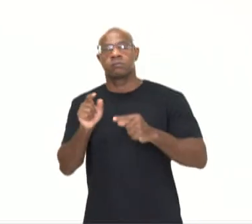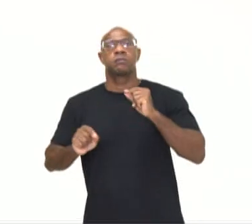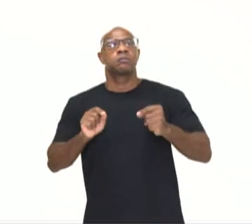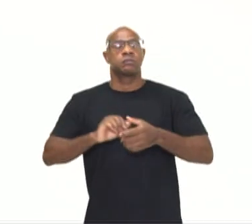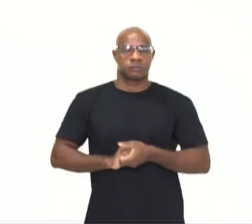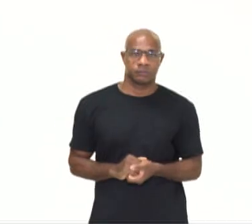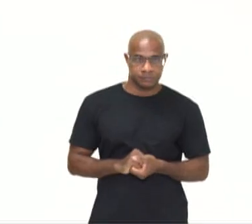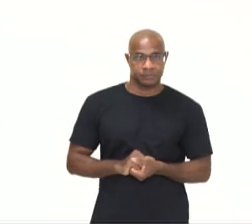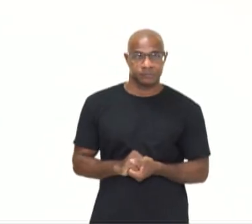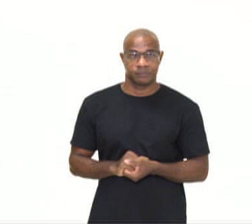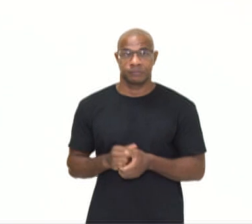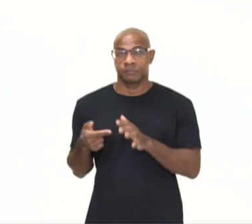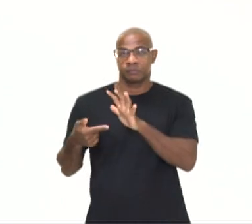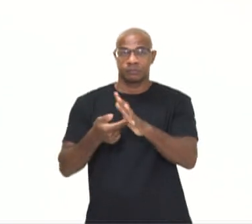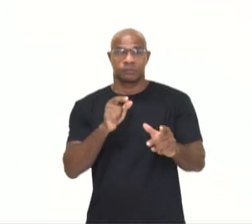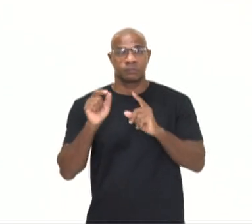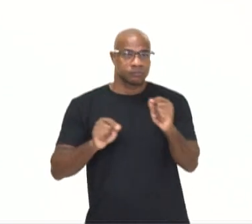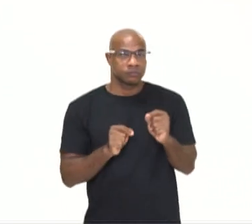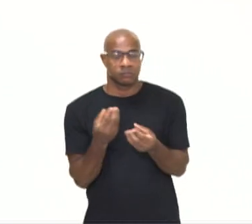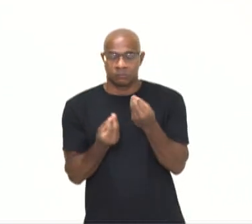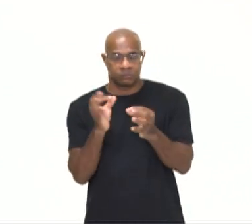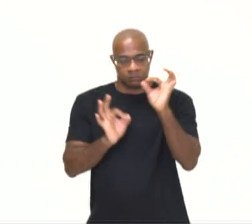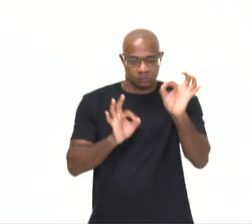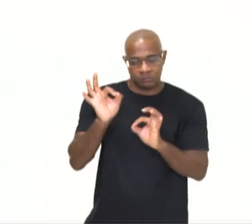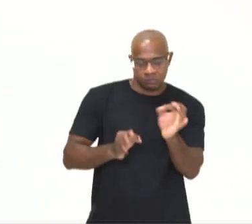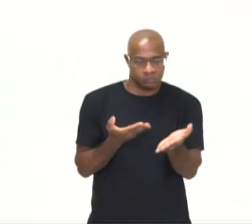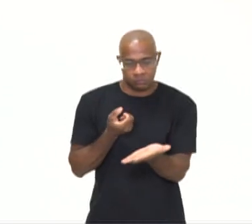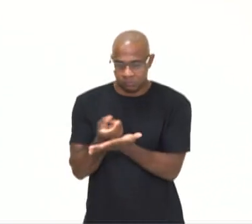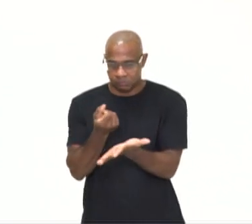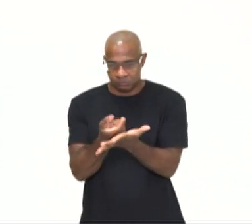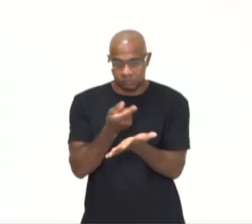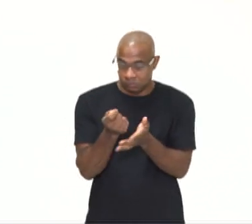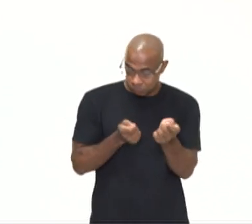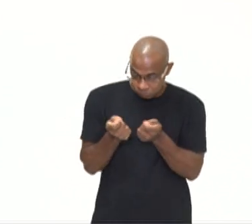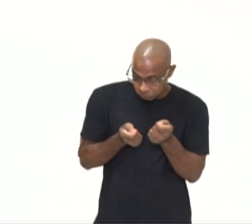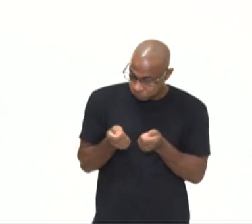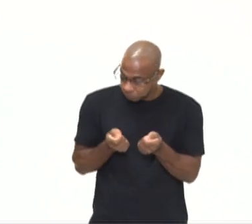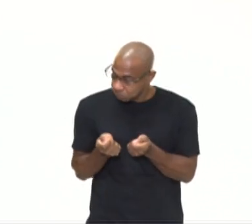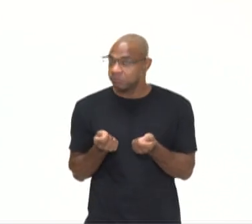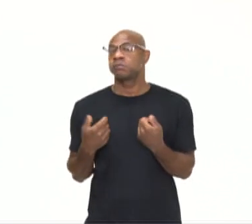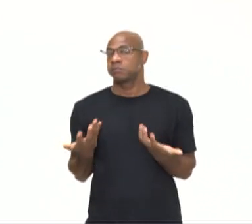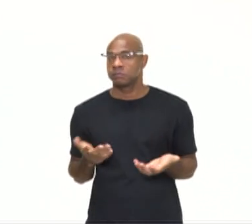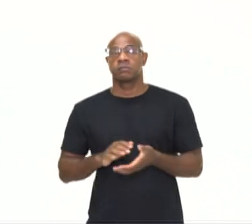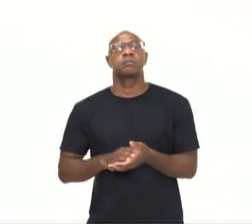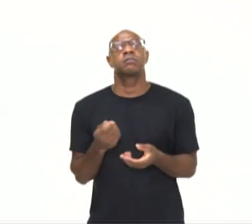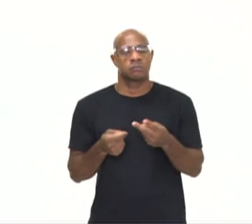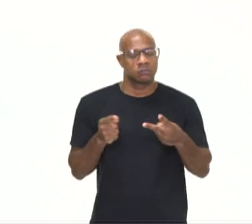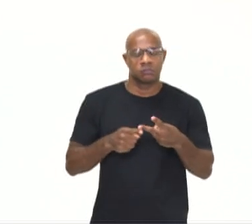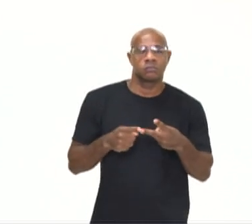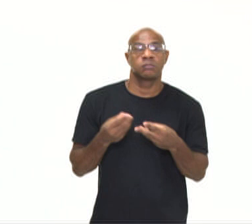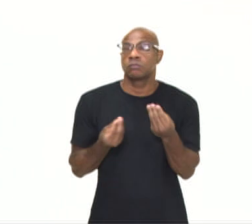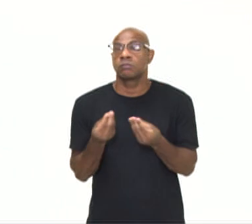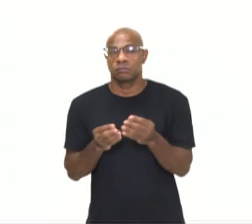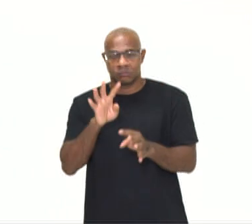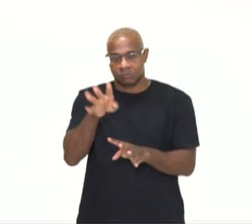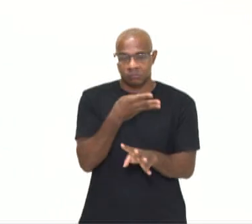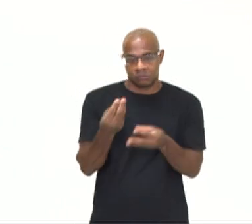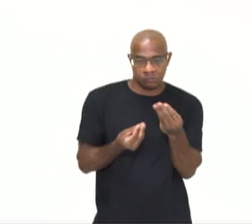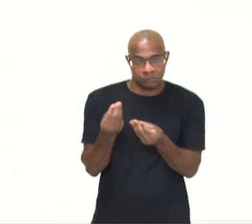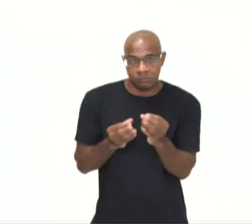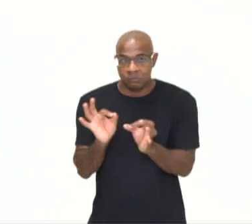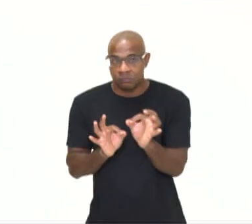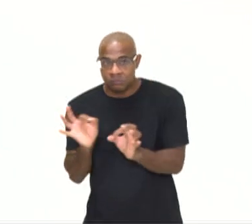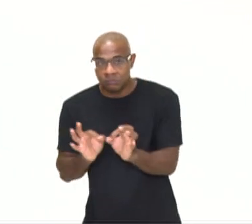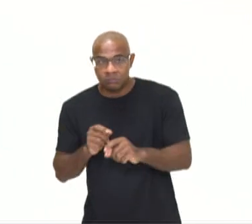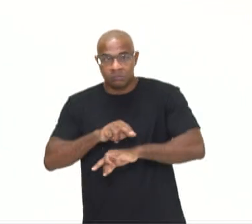serão identificar como planejar o consumo economizando, como planejar o consumo